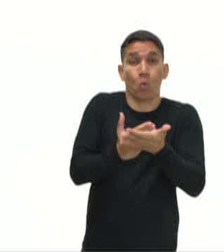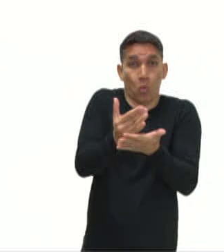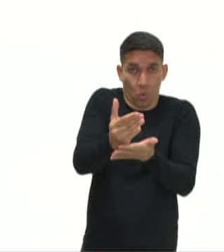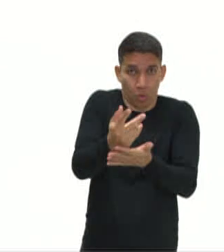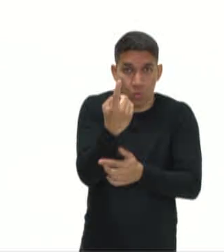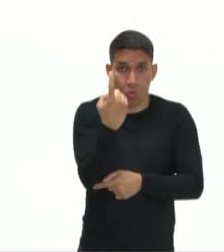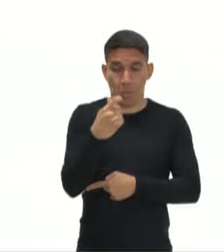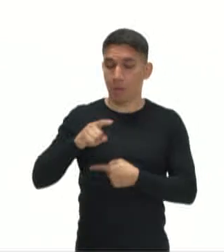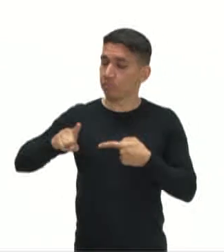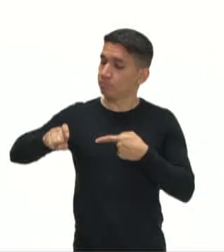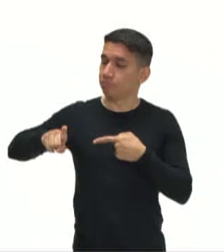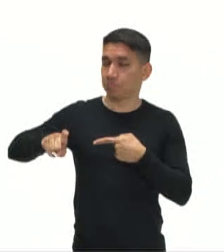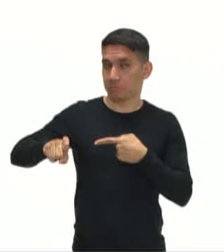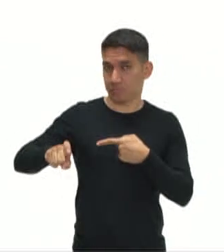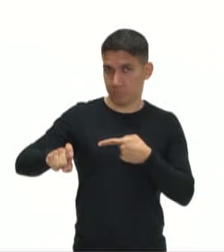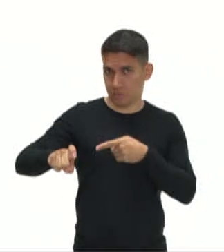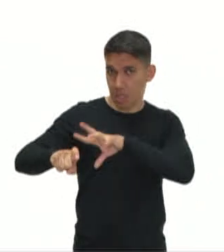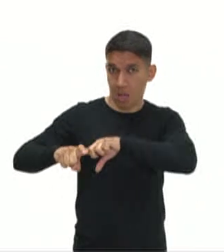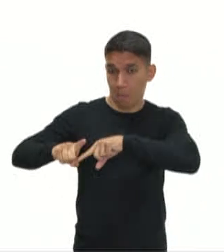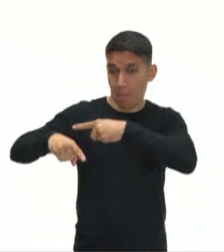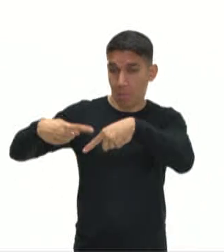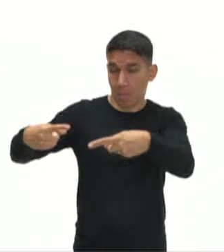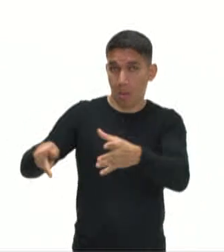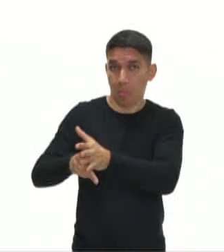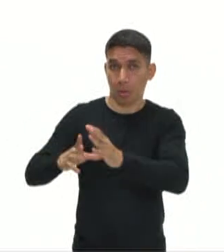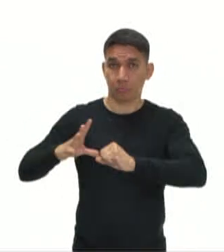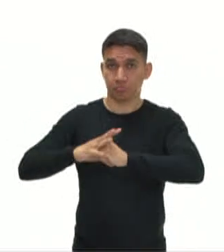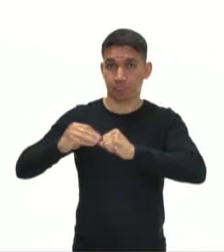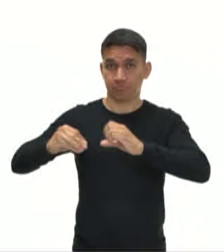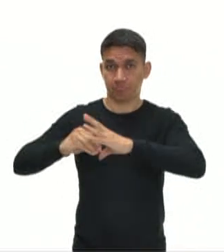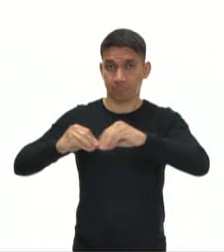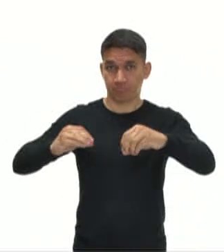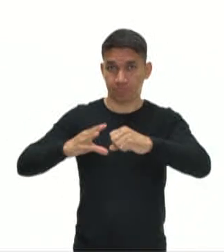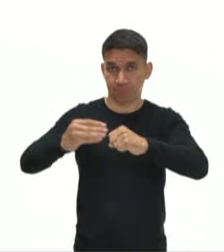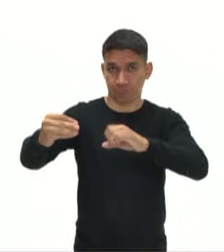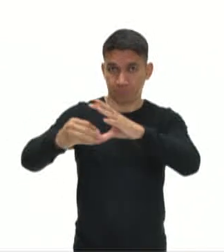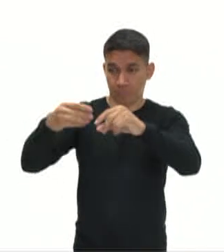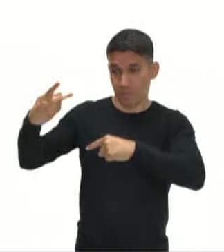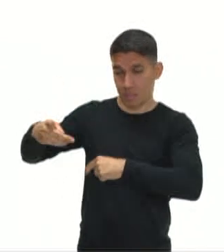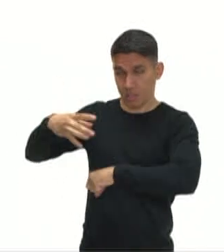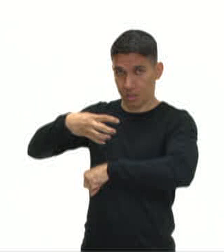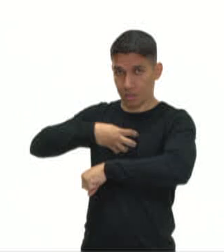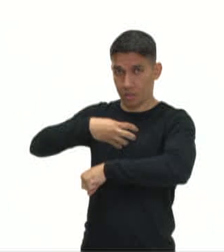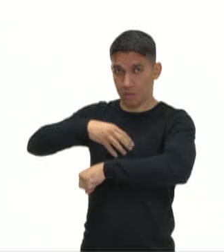uma bactéria que se reproduz assexuadamente por meio da